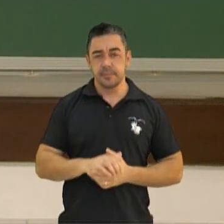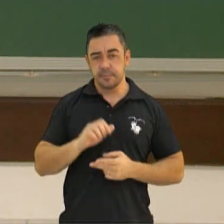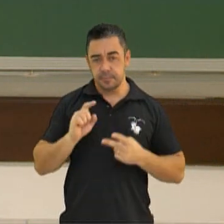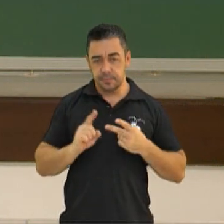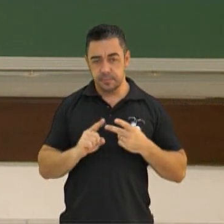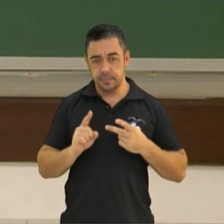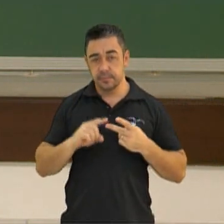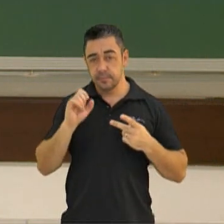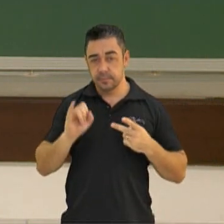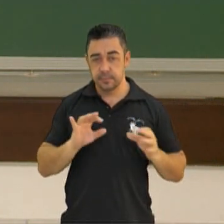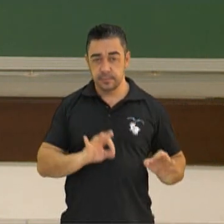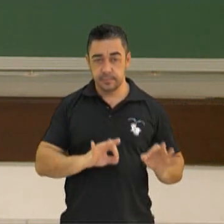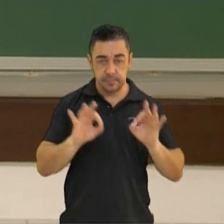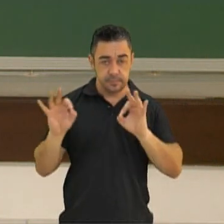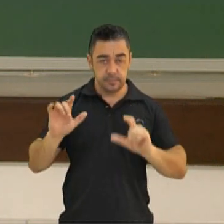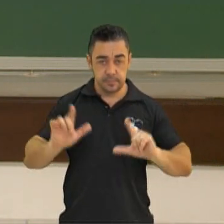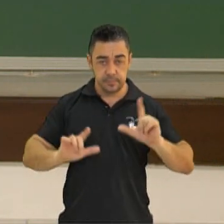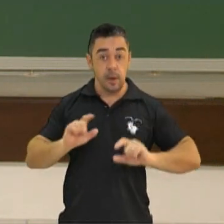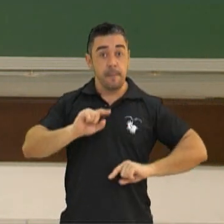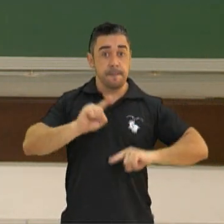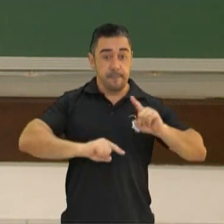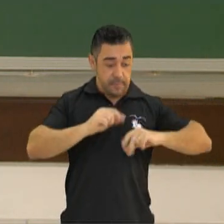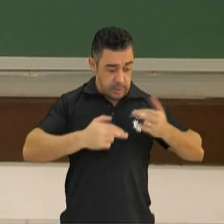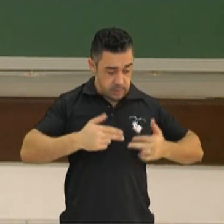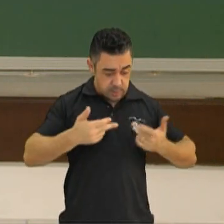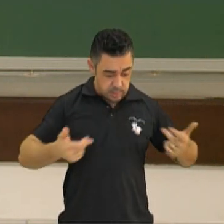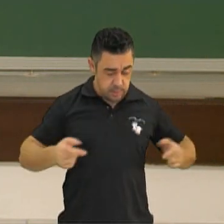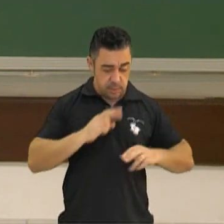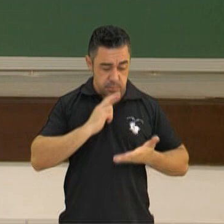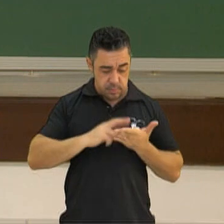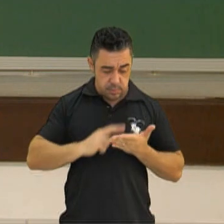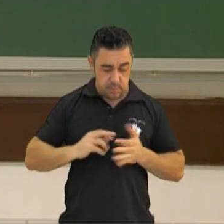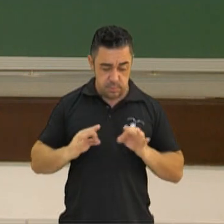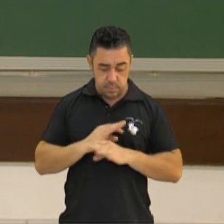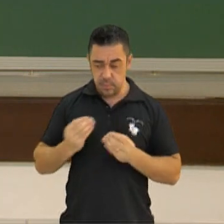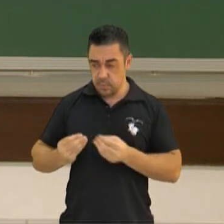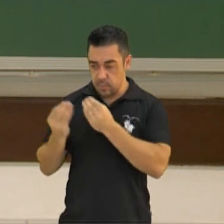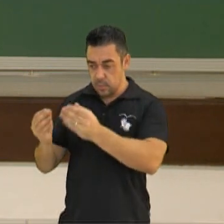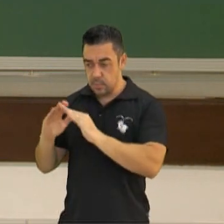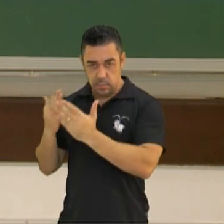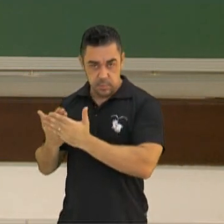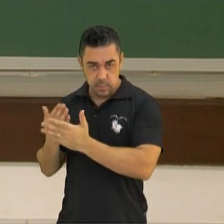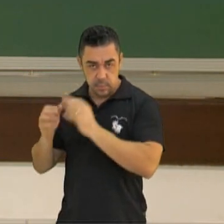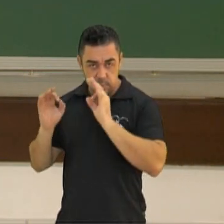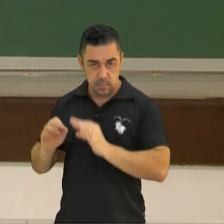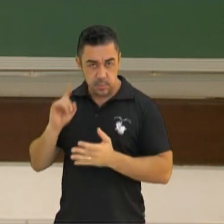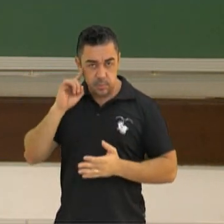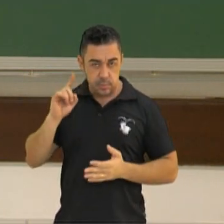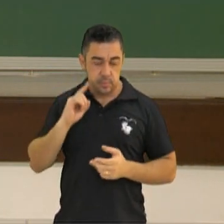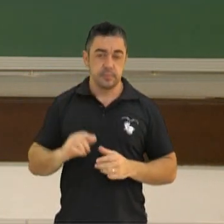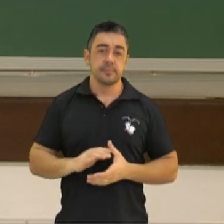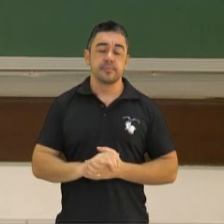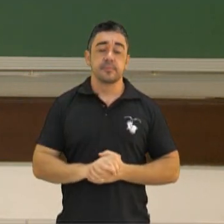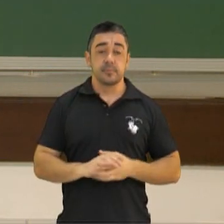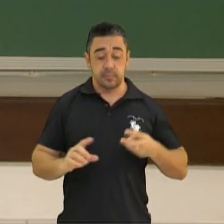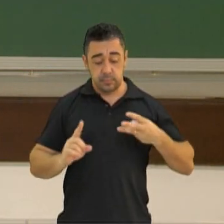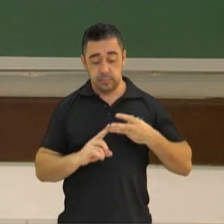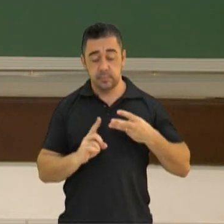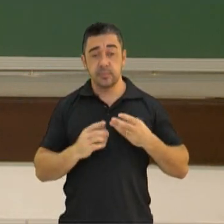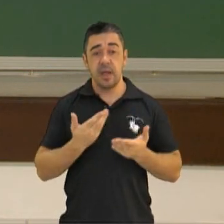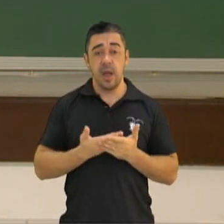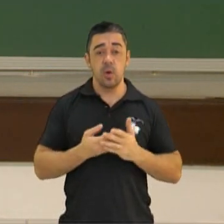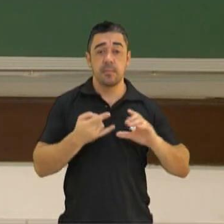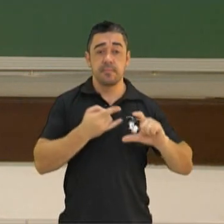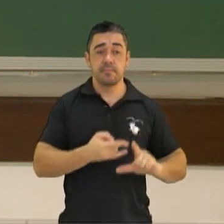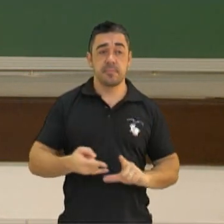pela TV, não esqueça de organizar o seu material e levar na escola no dia agendado. E as aulas via Meet, muito